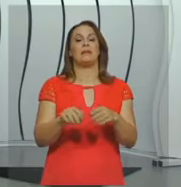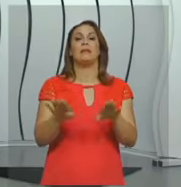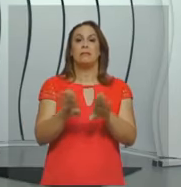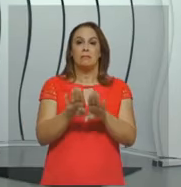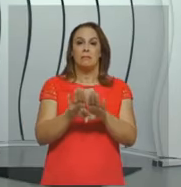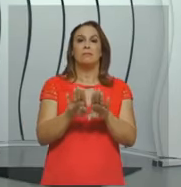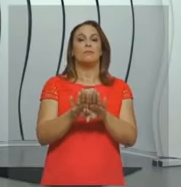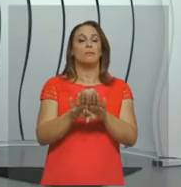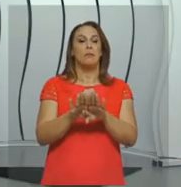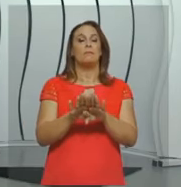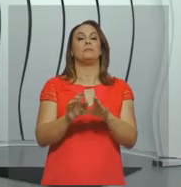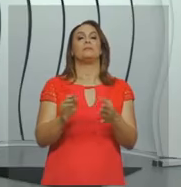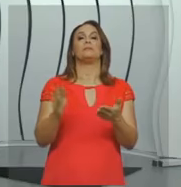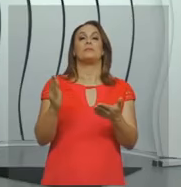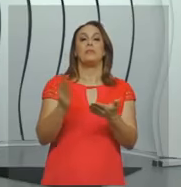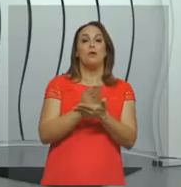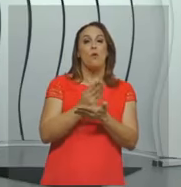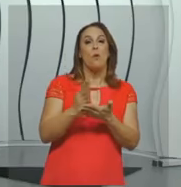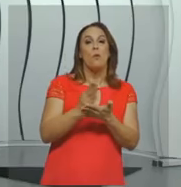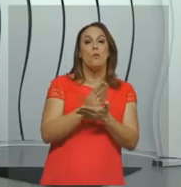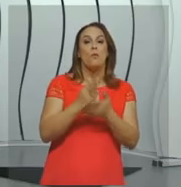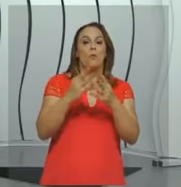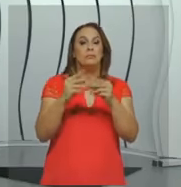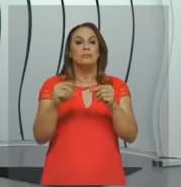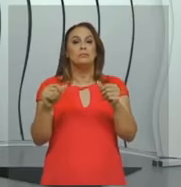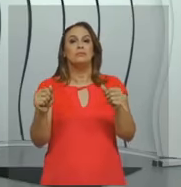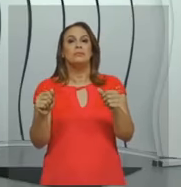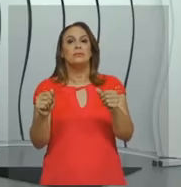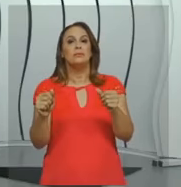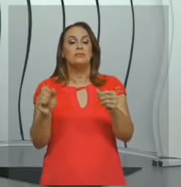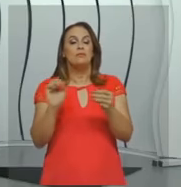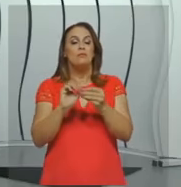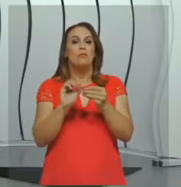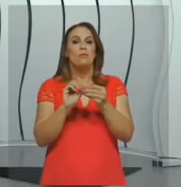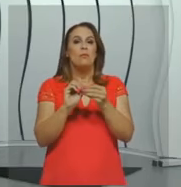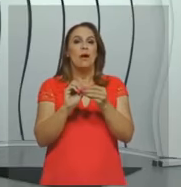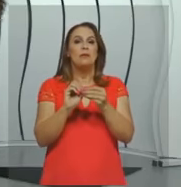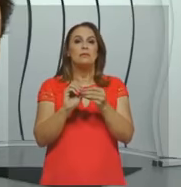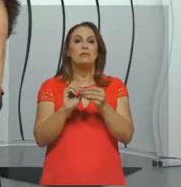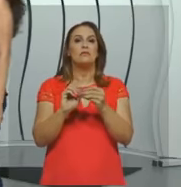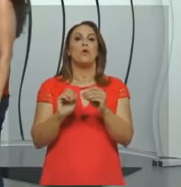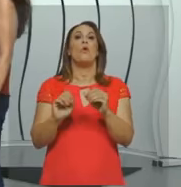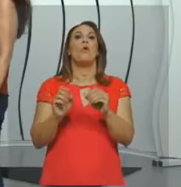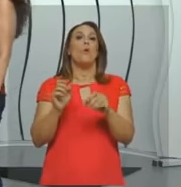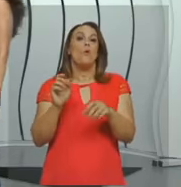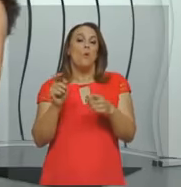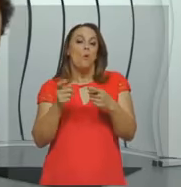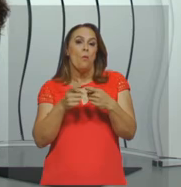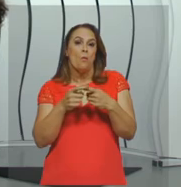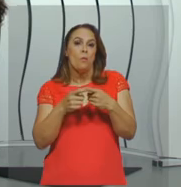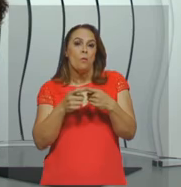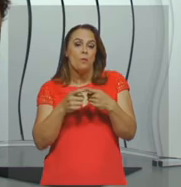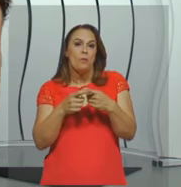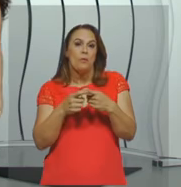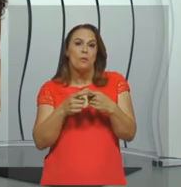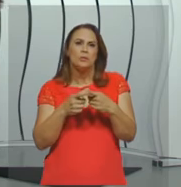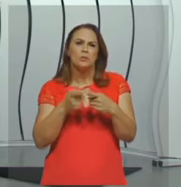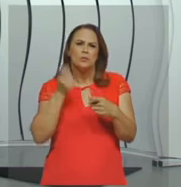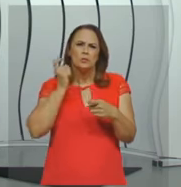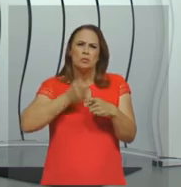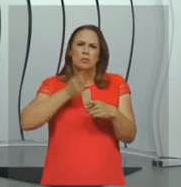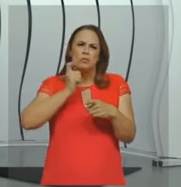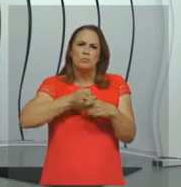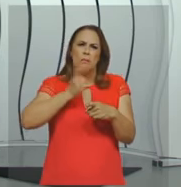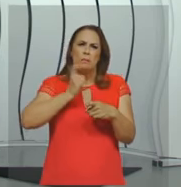de cálcio, de fósforo e cálcio vão dar também dureza aos ossos. Aqui, olha, a gente pode ver também